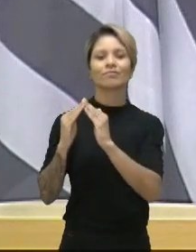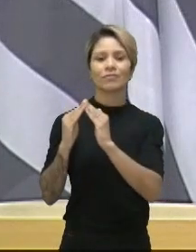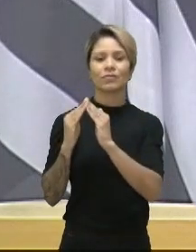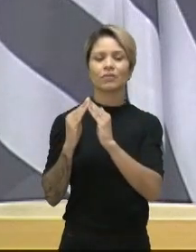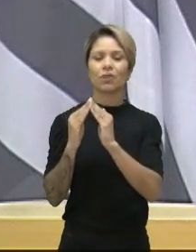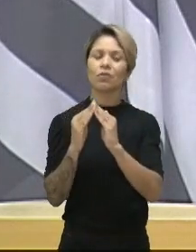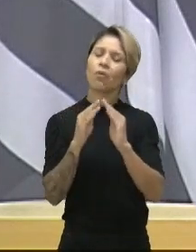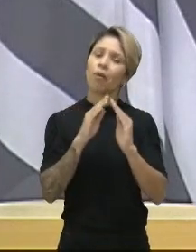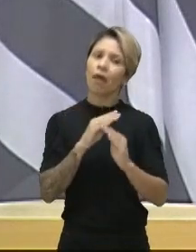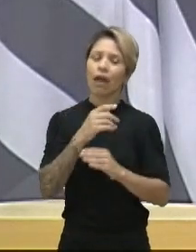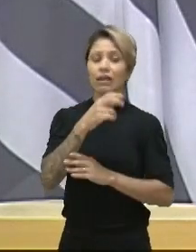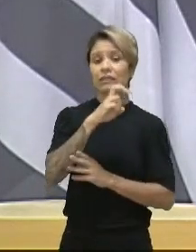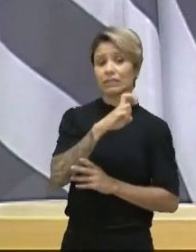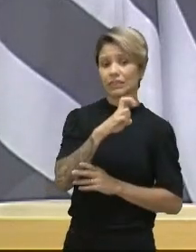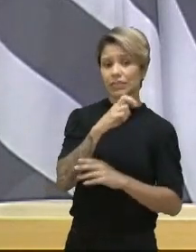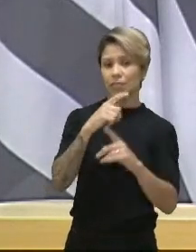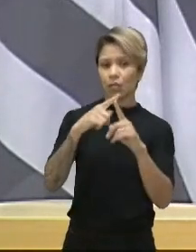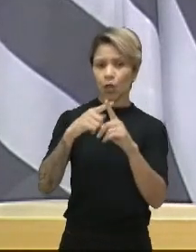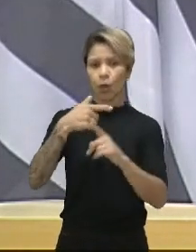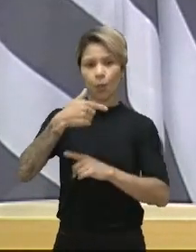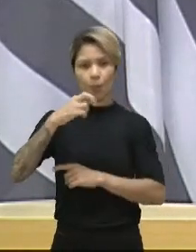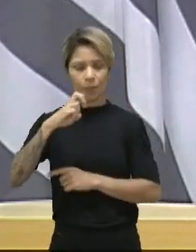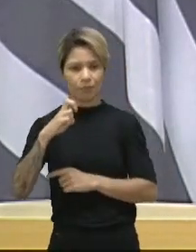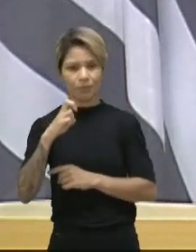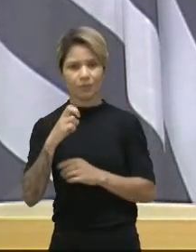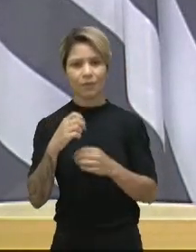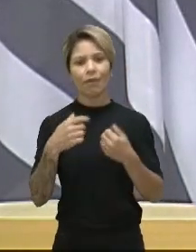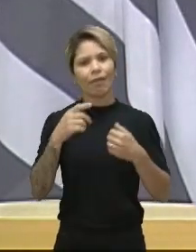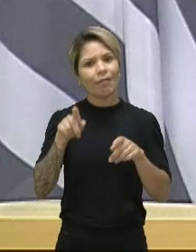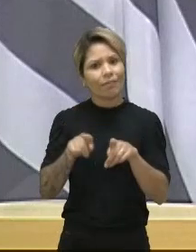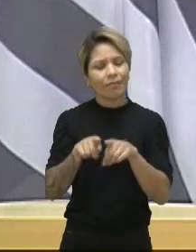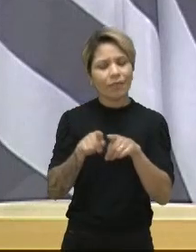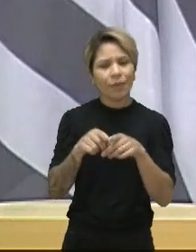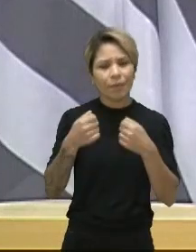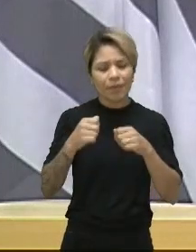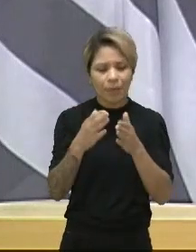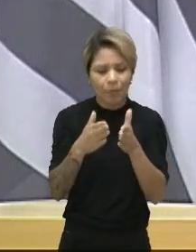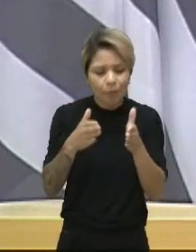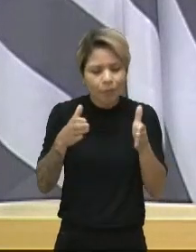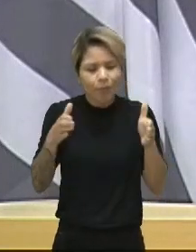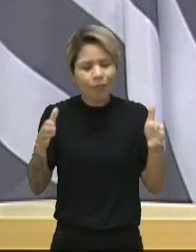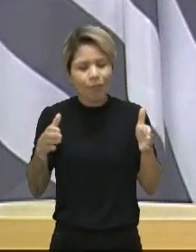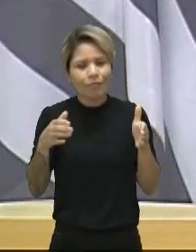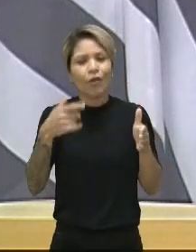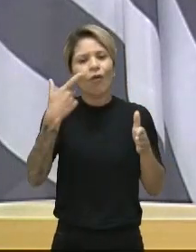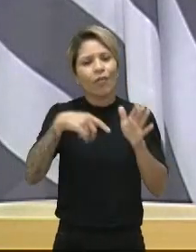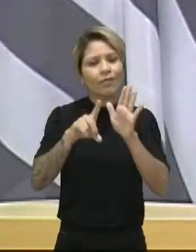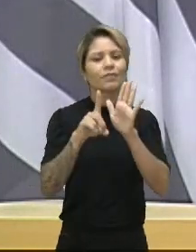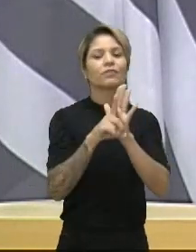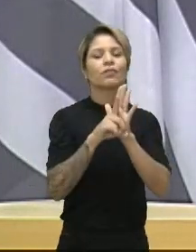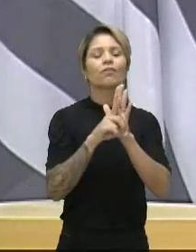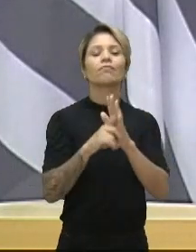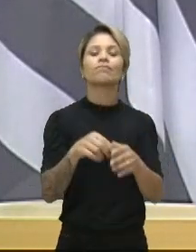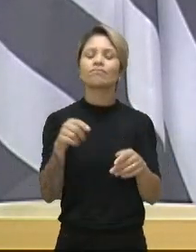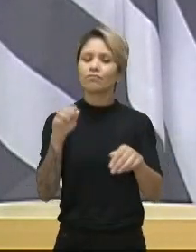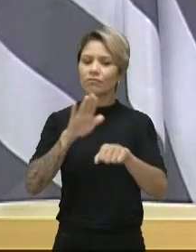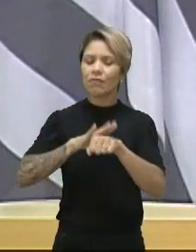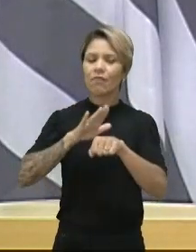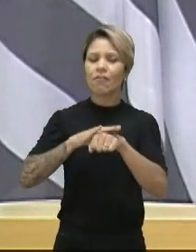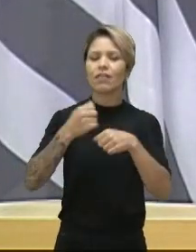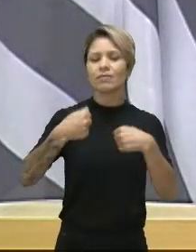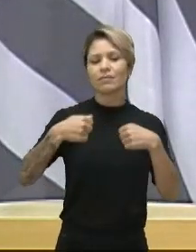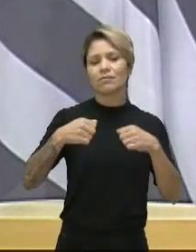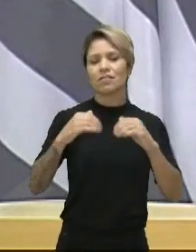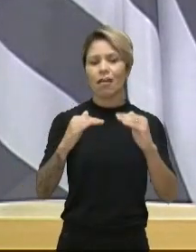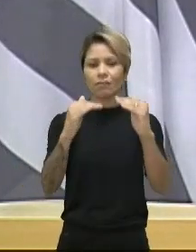25, até um pouco maior também. Hoje você vai ter o direito de poder fazer a sua garagem, de cobrir toda a frente da sua